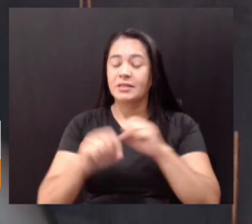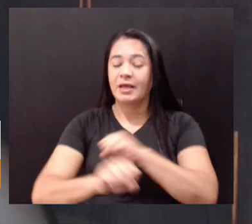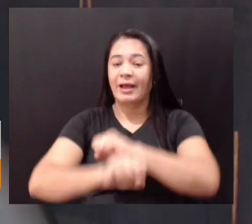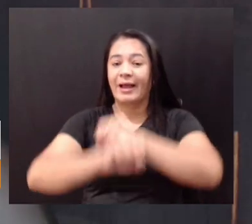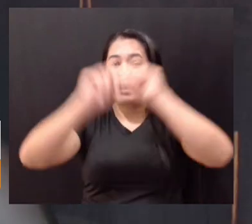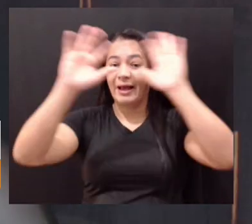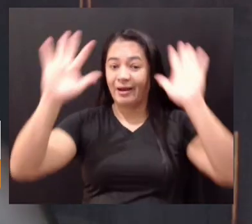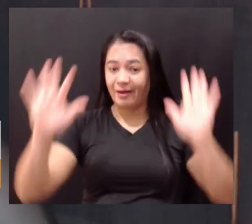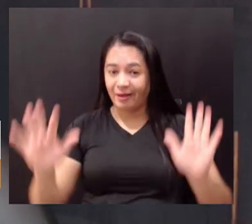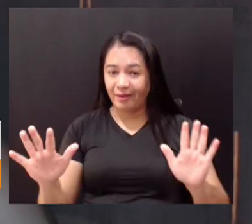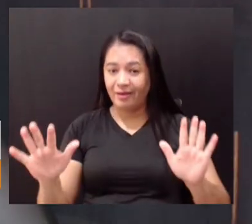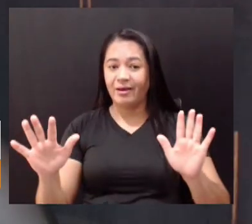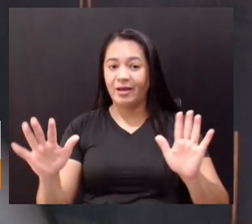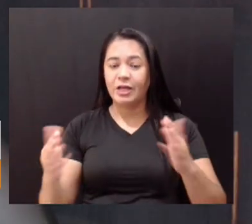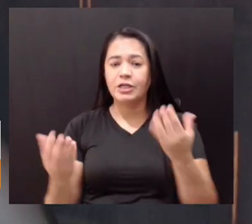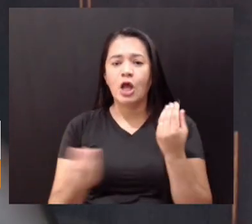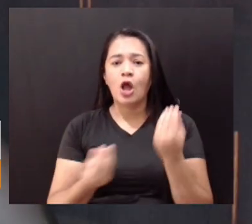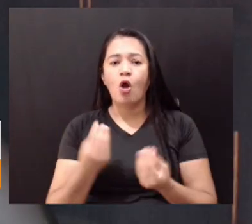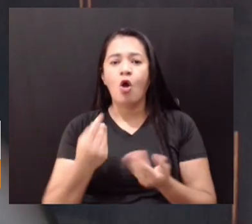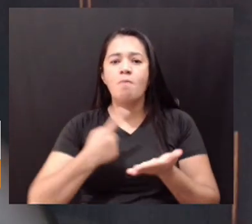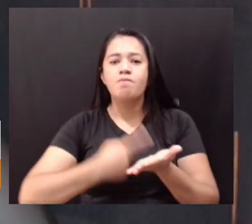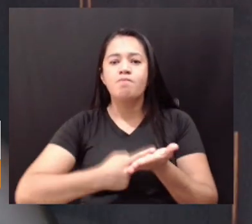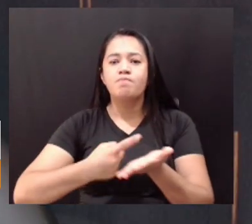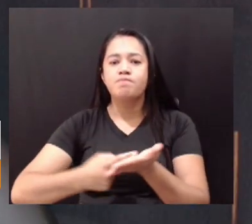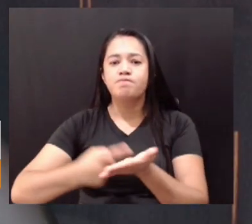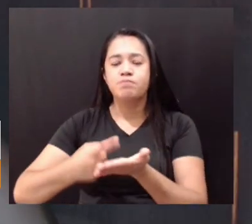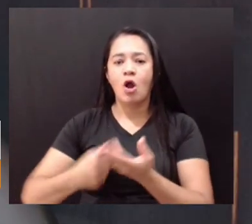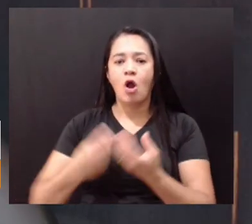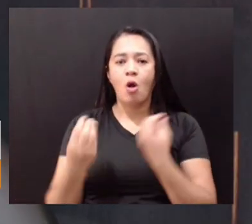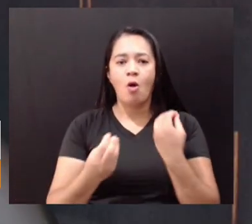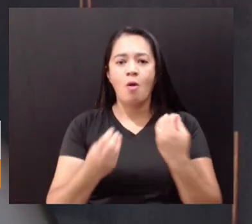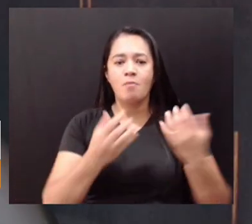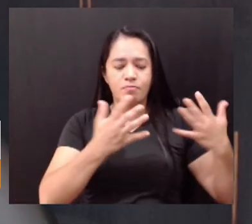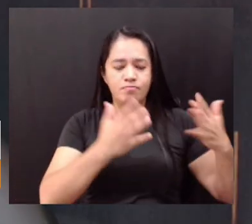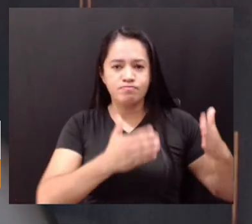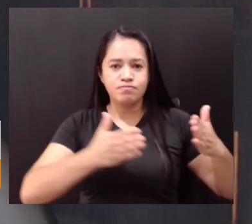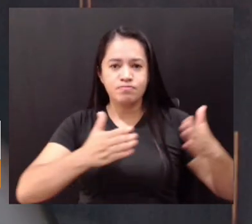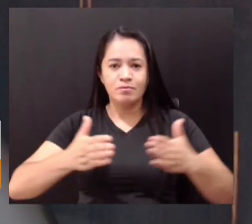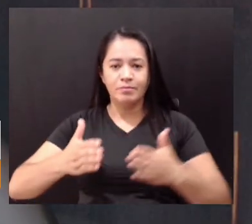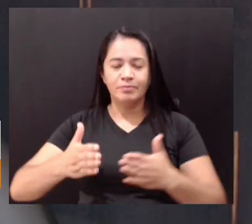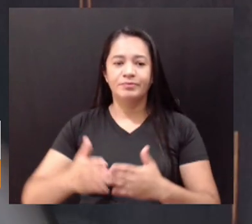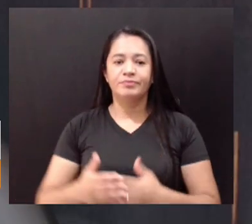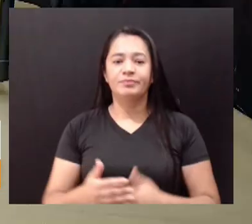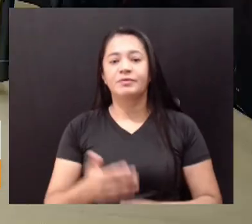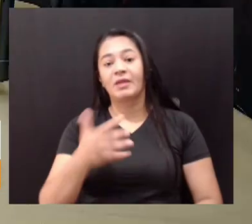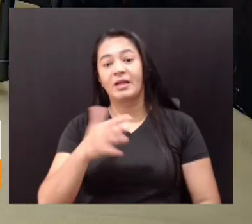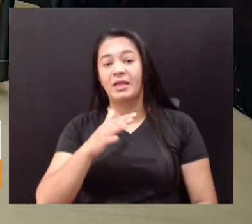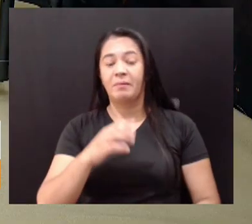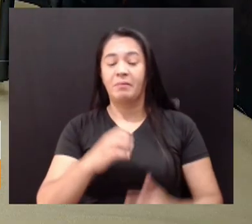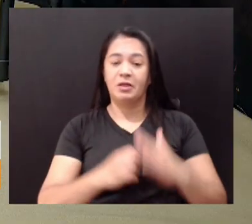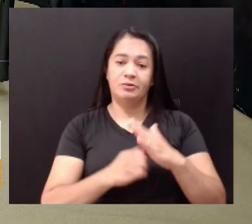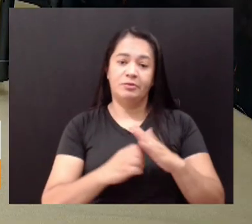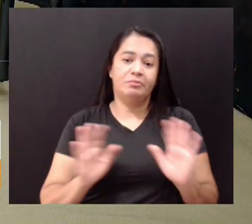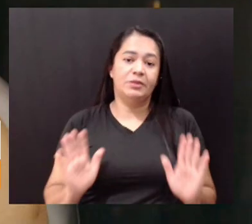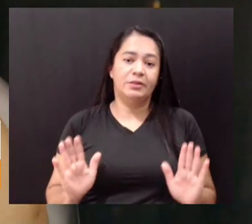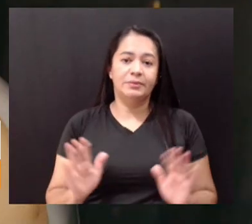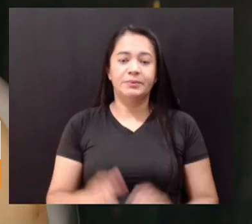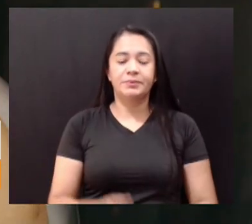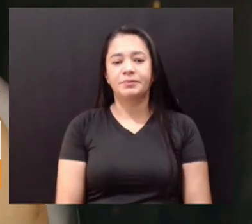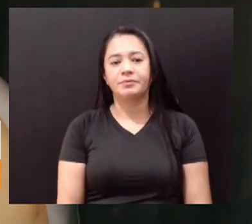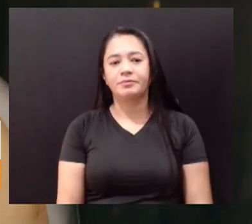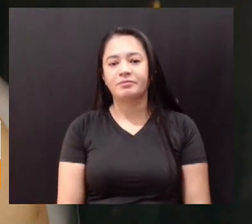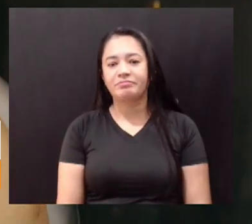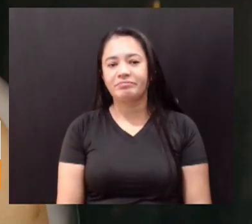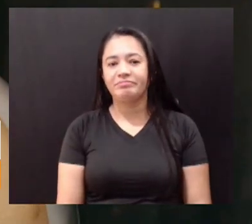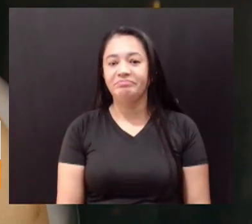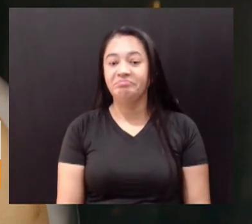os combinados, como é que funciona isso. Então, aí eu acho que isso vai depender muito da empresa. É delicada a situação,